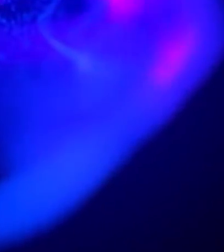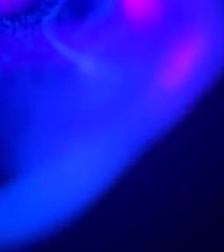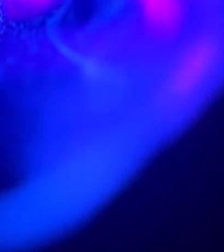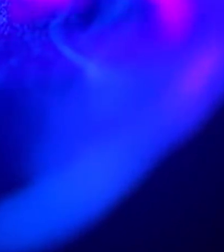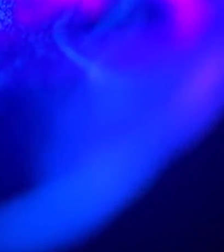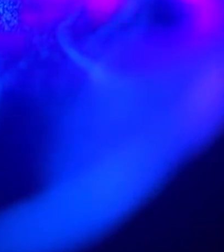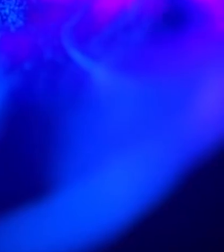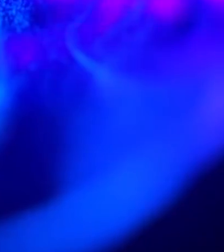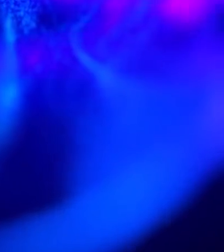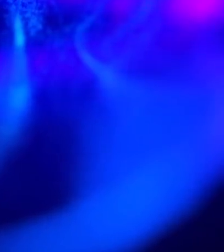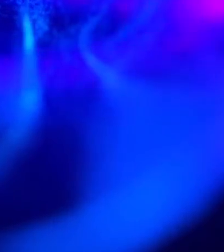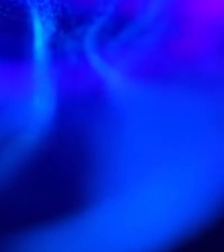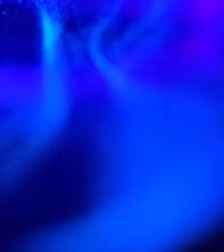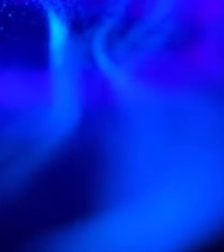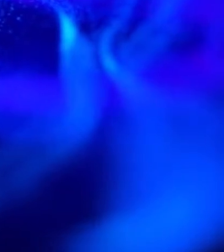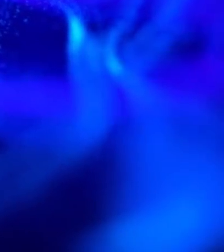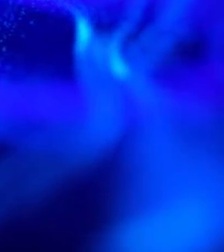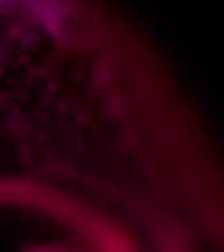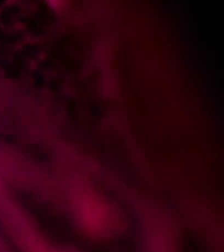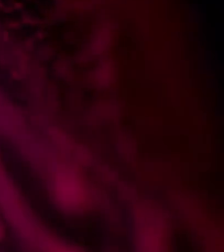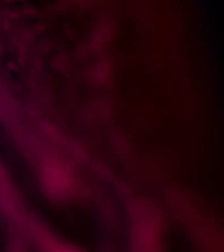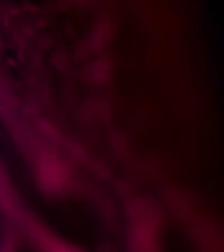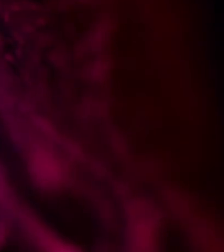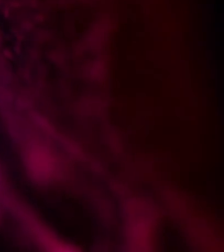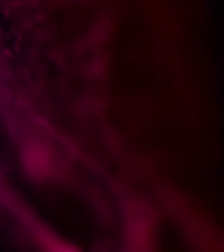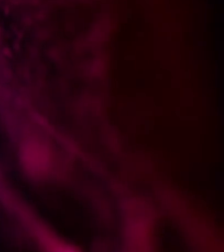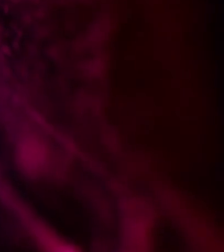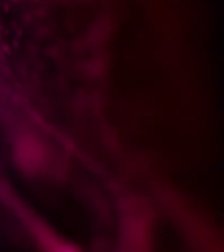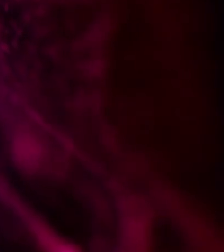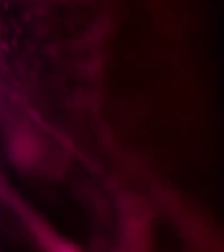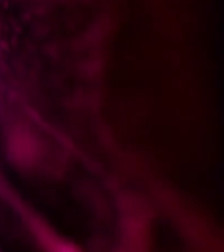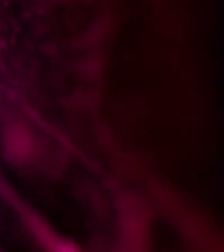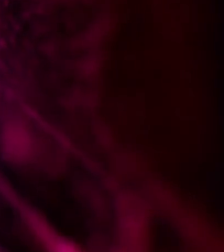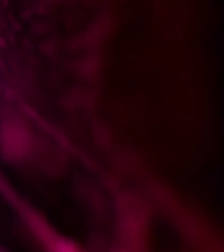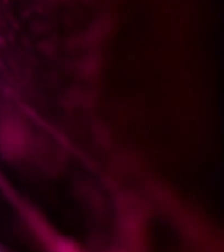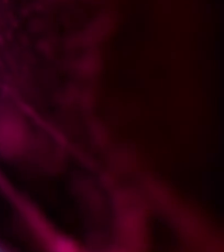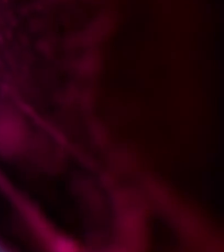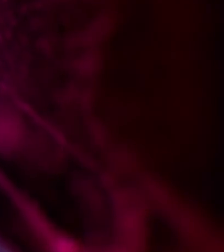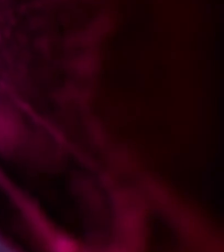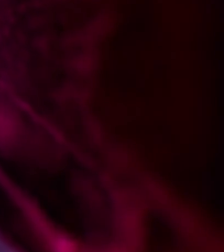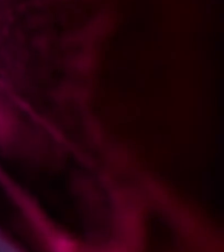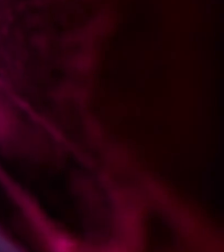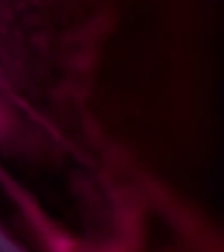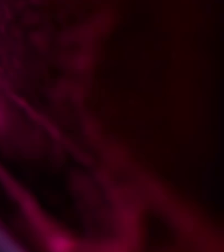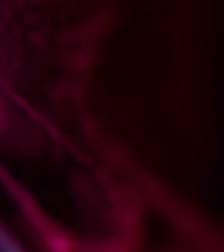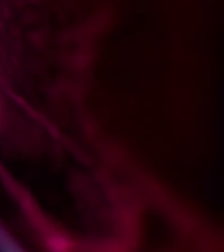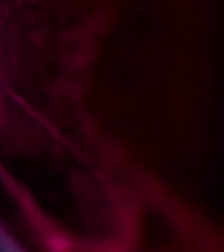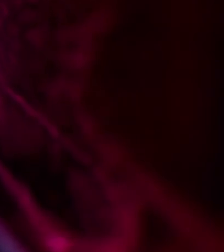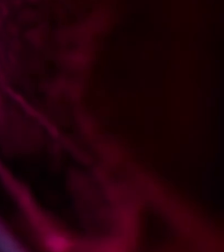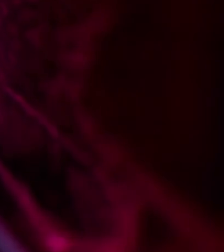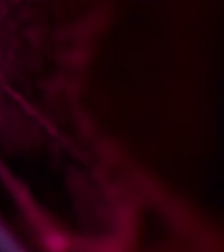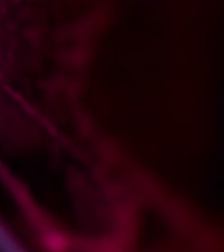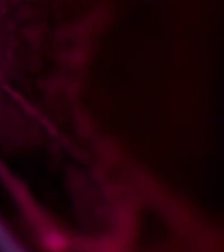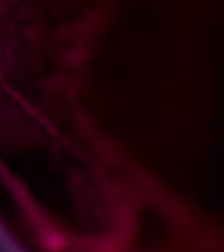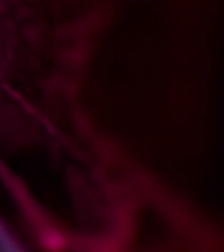Igreja Batista do Meier. Chamados para transformar vidas.